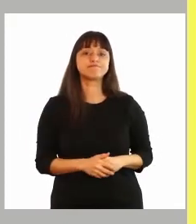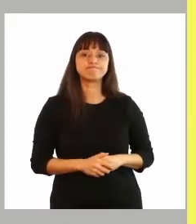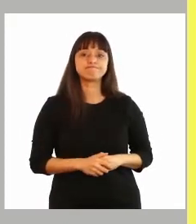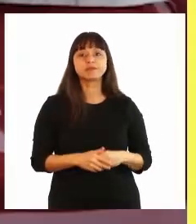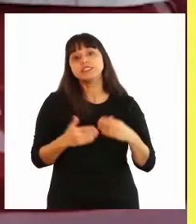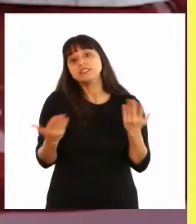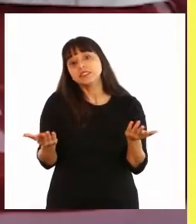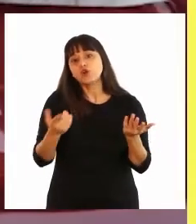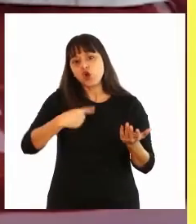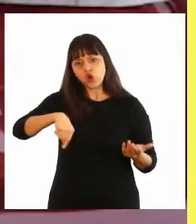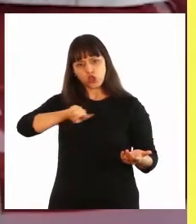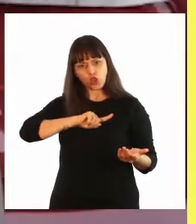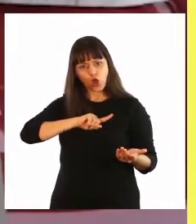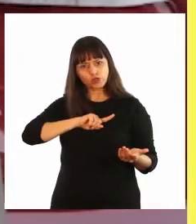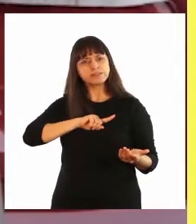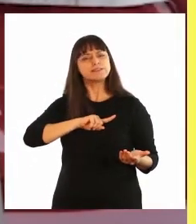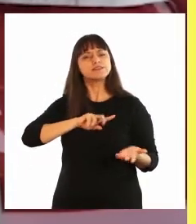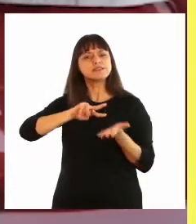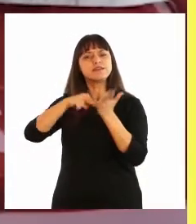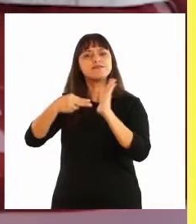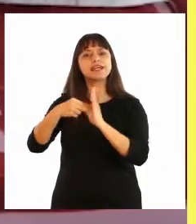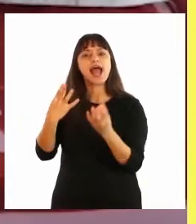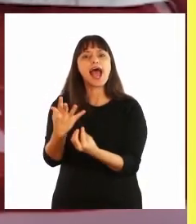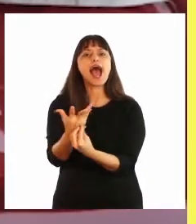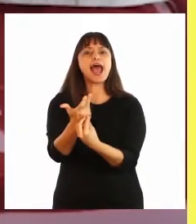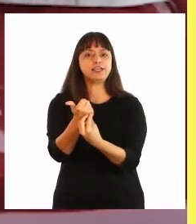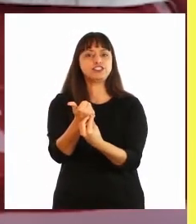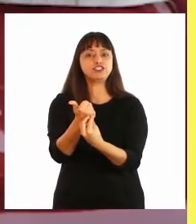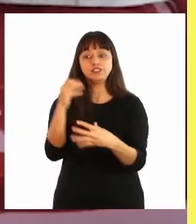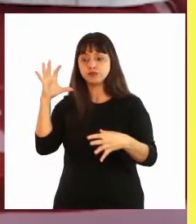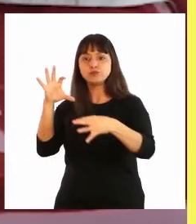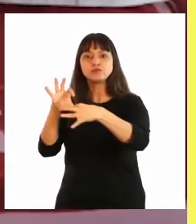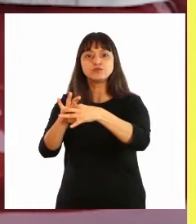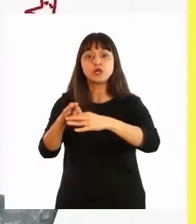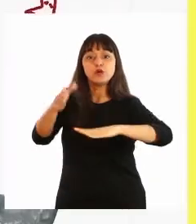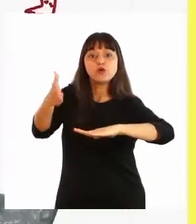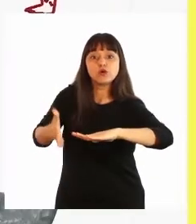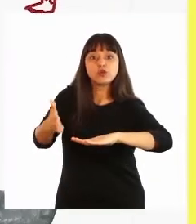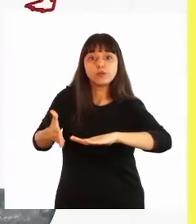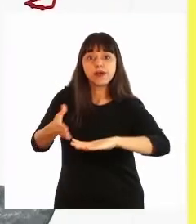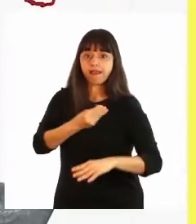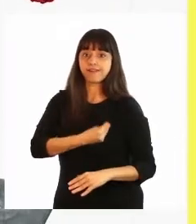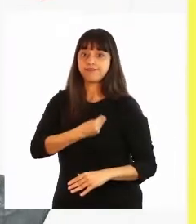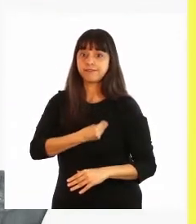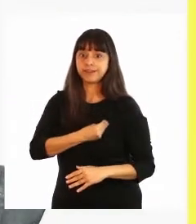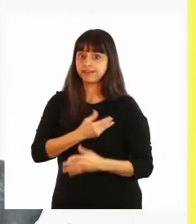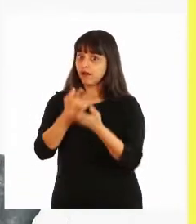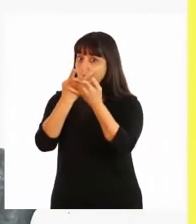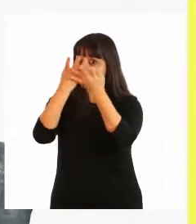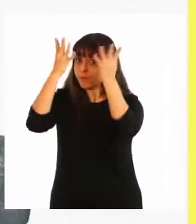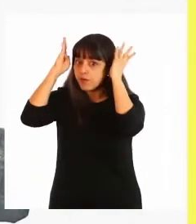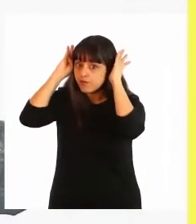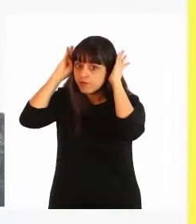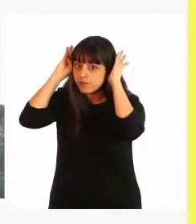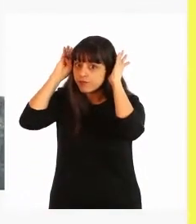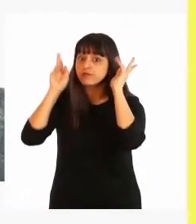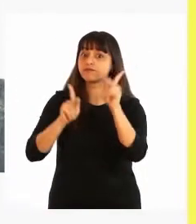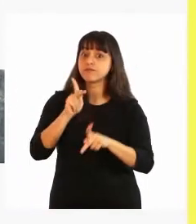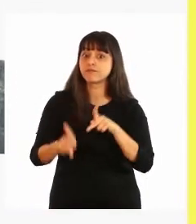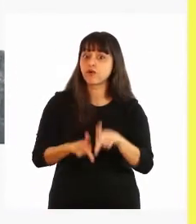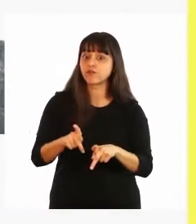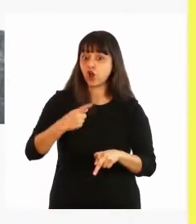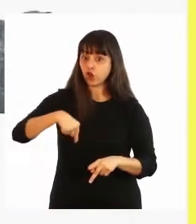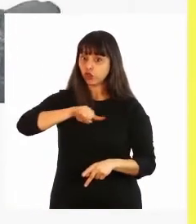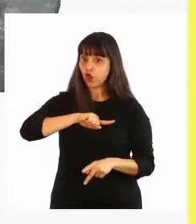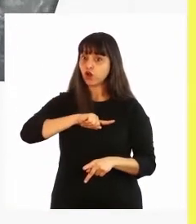Bom, somos a arte e a ponte para as contemporaneidades dos mundos indígenas. Somos a arte e a ponte